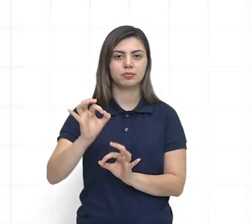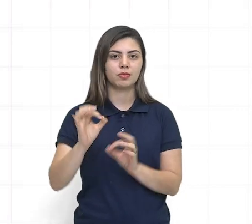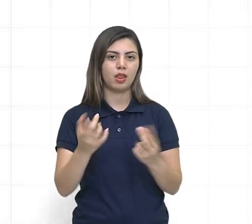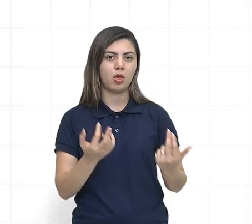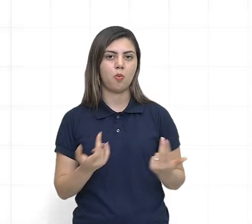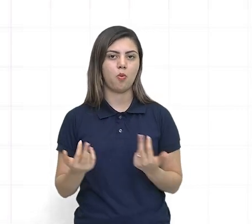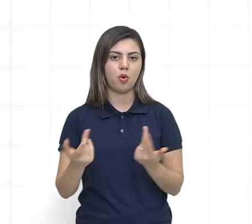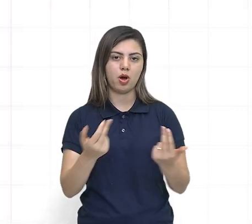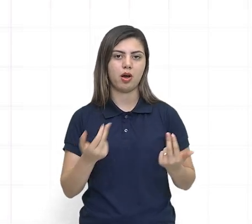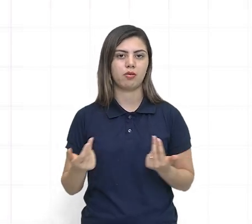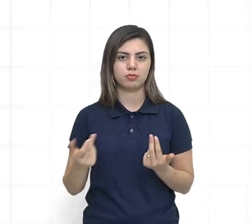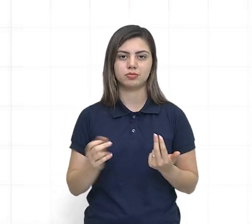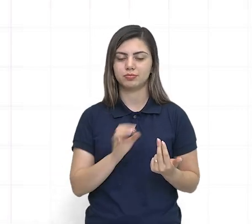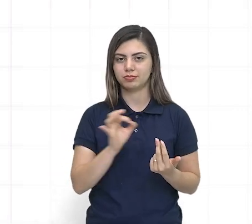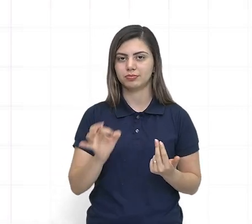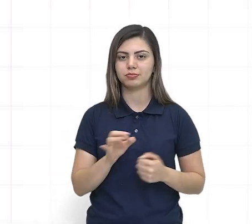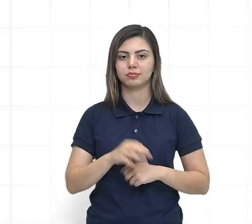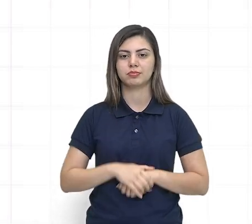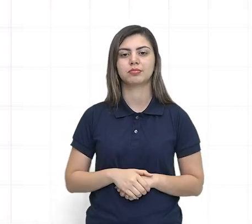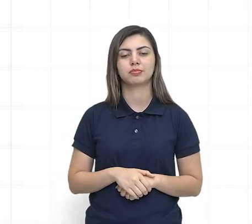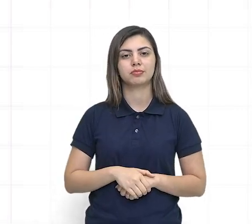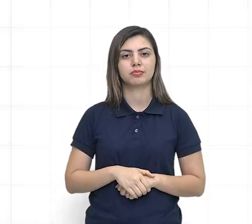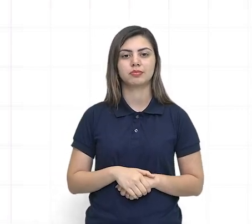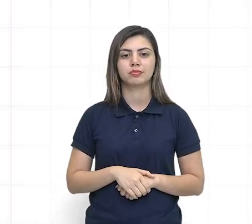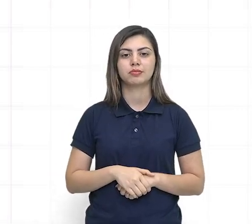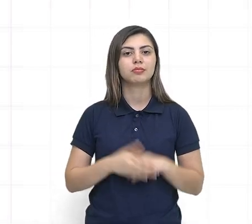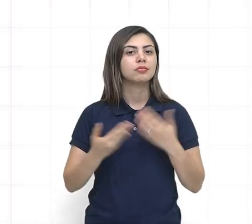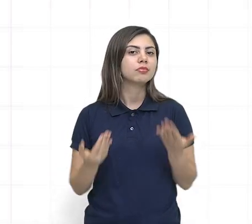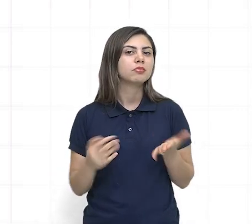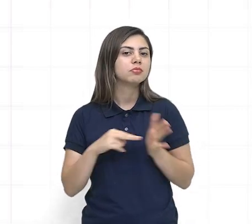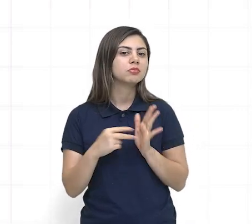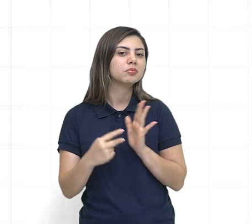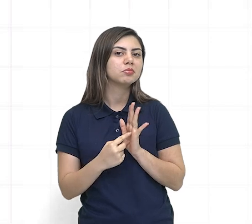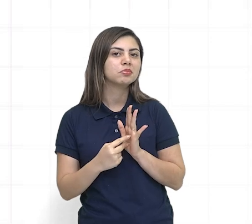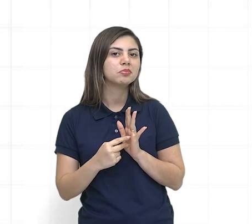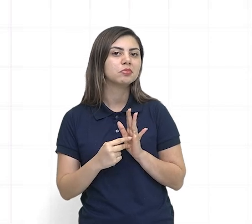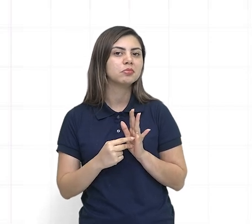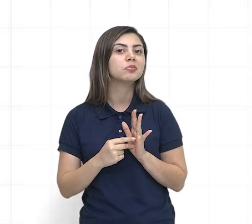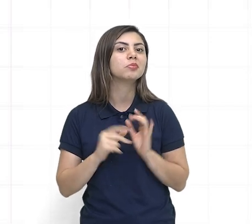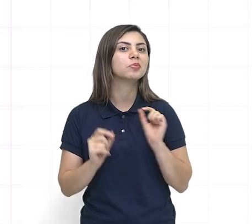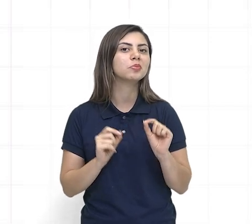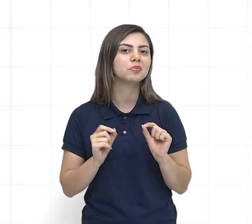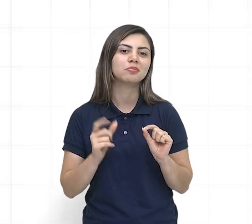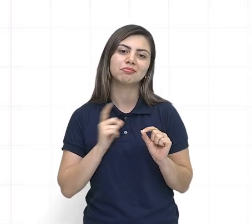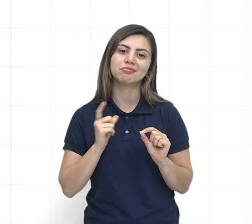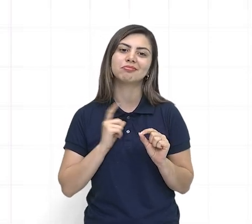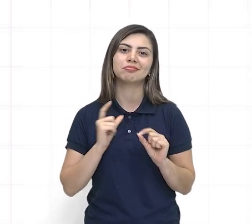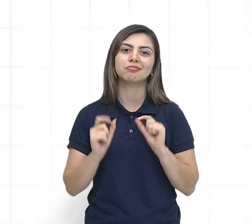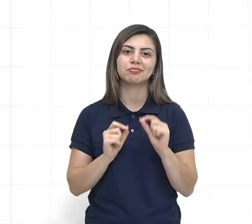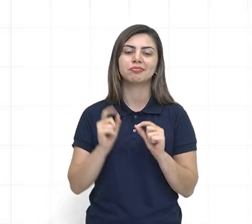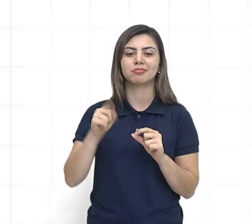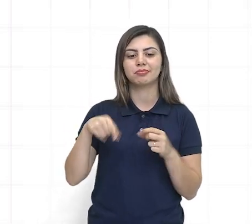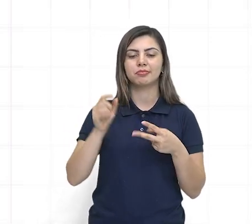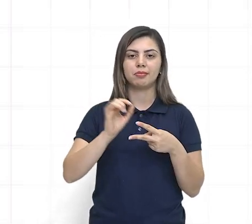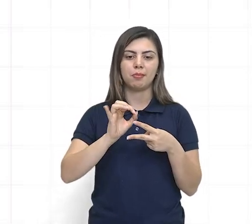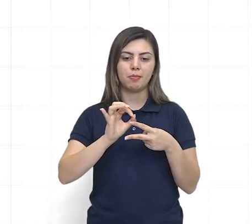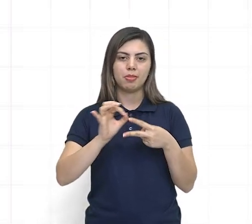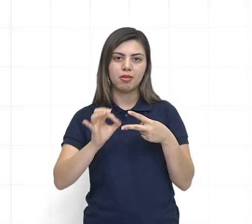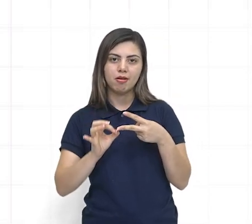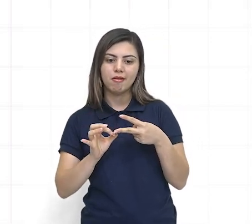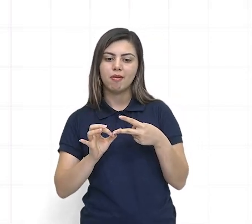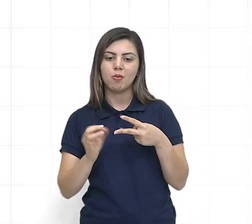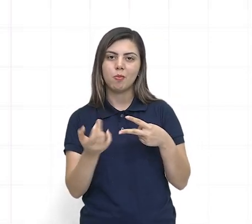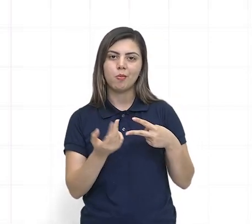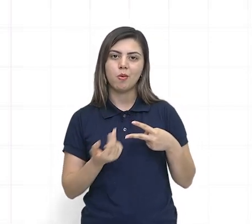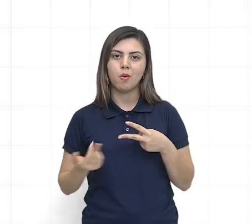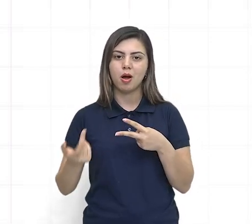E, consequentemente, ele vai possuir ângulos iguais, certo?